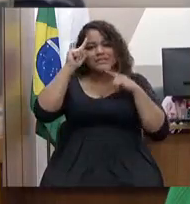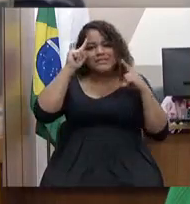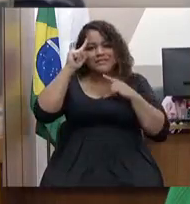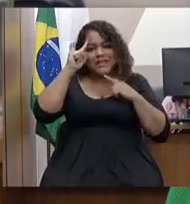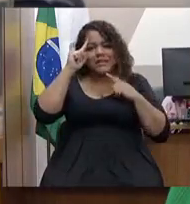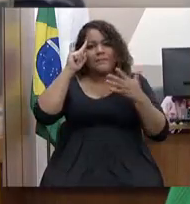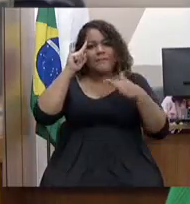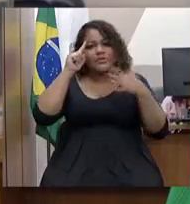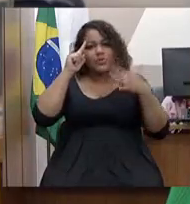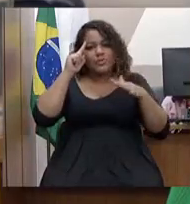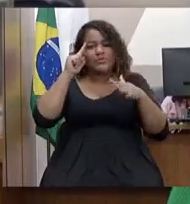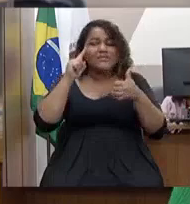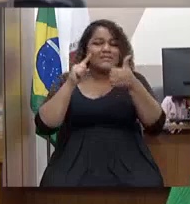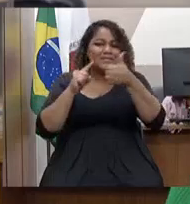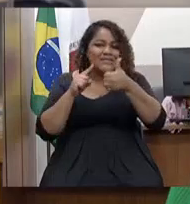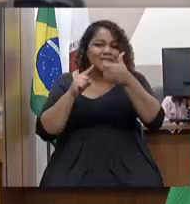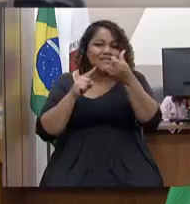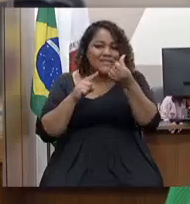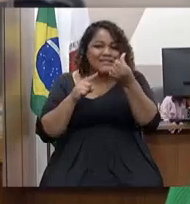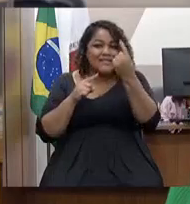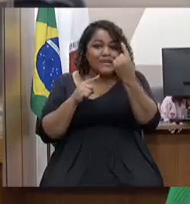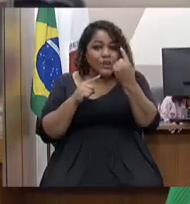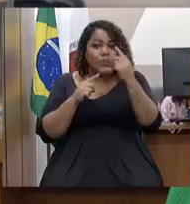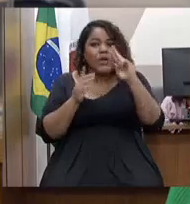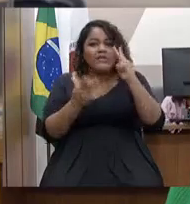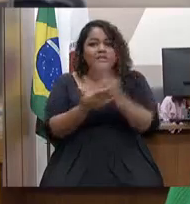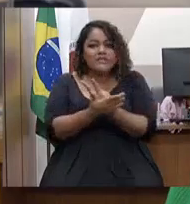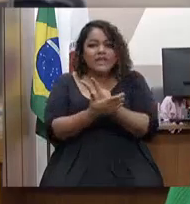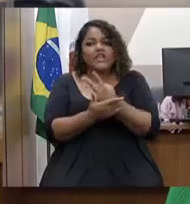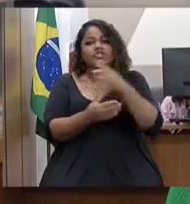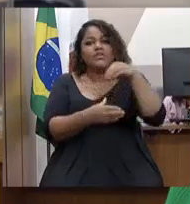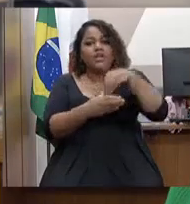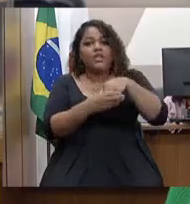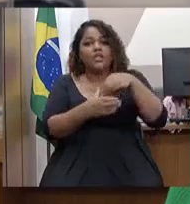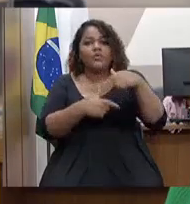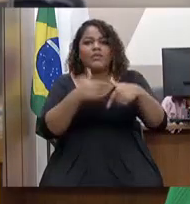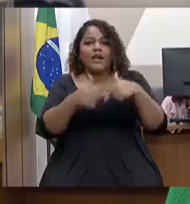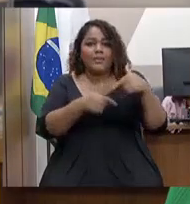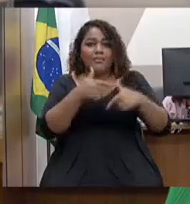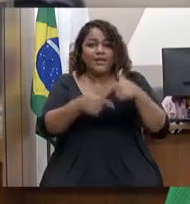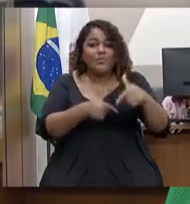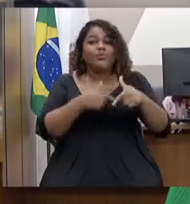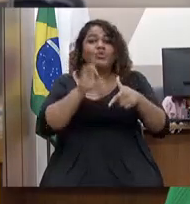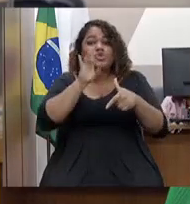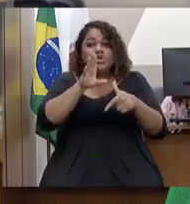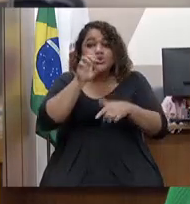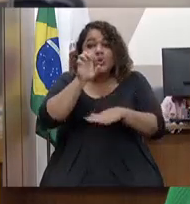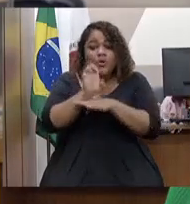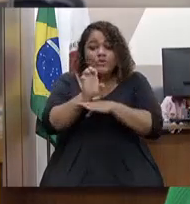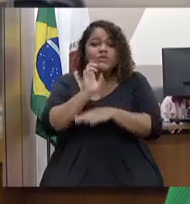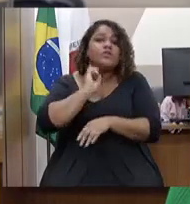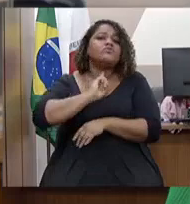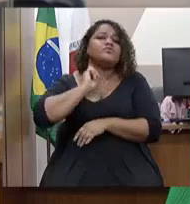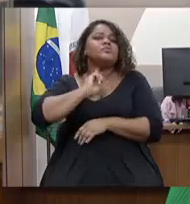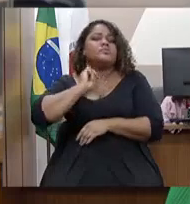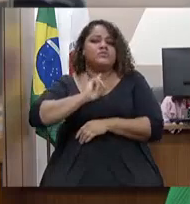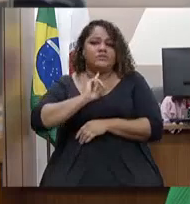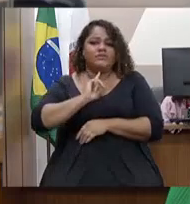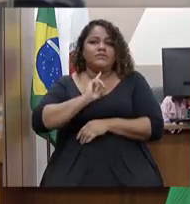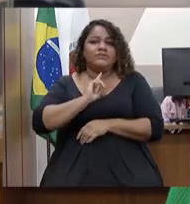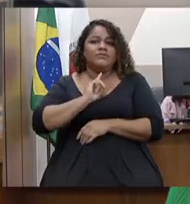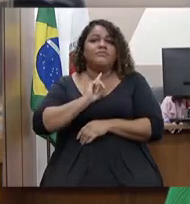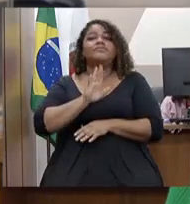acidentes de trabalho apenas em Minas Gerais e a cada semana Rogério de cinco a seis trabalhadores